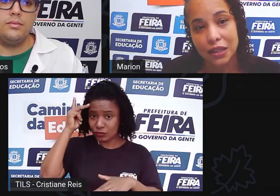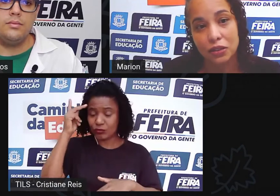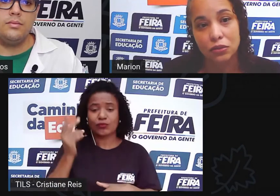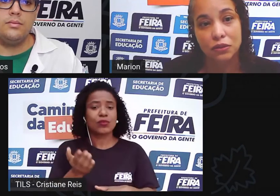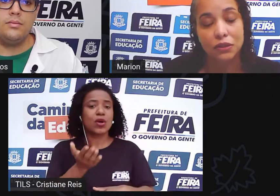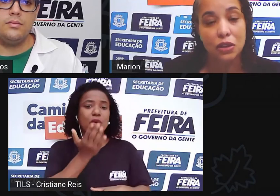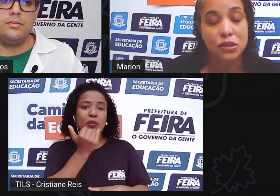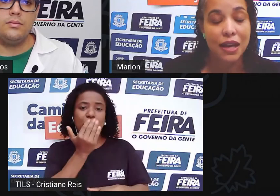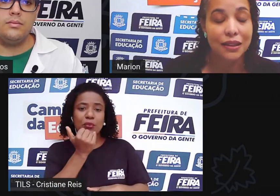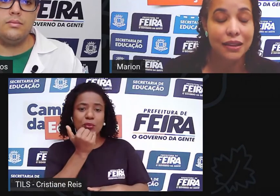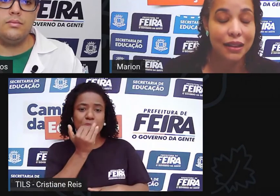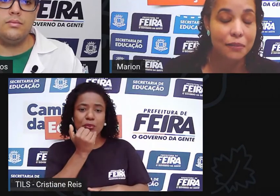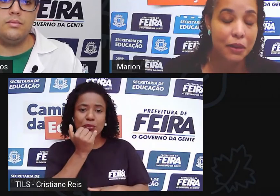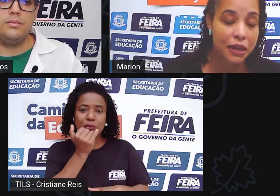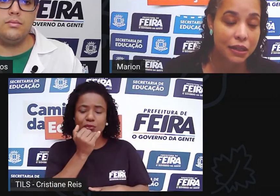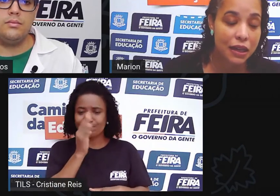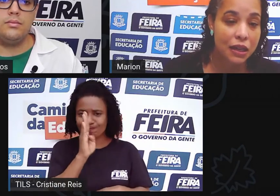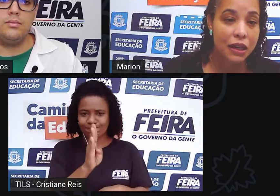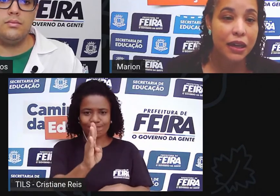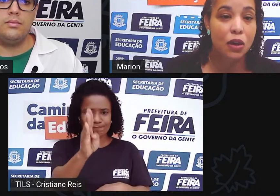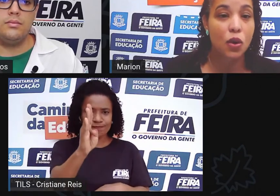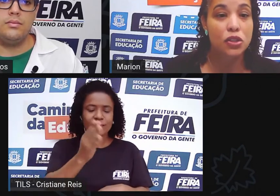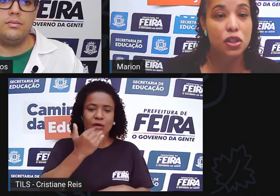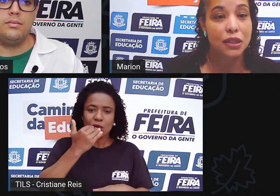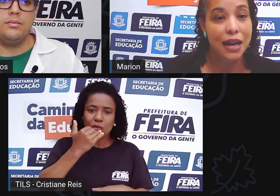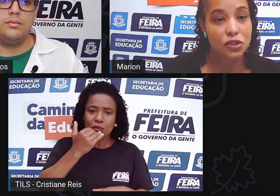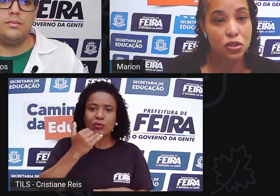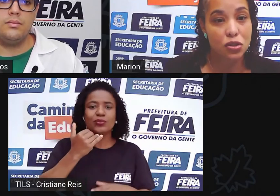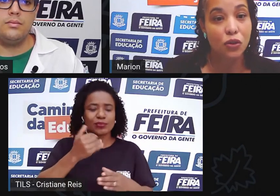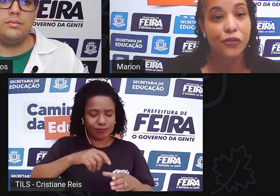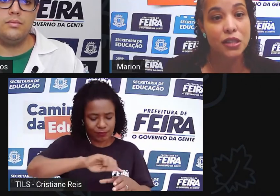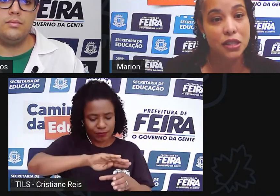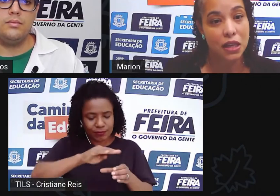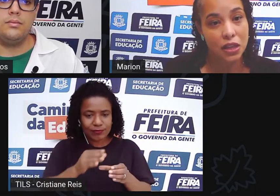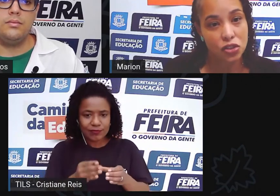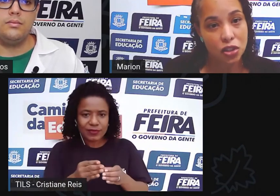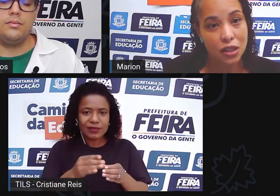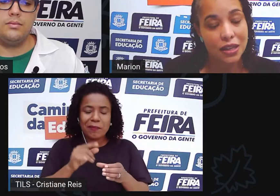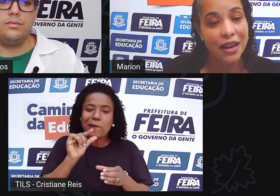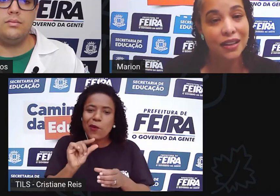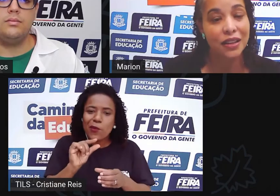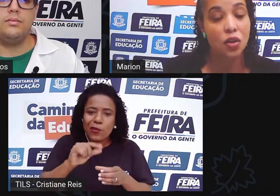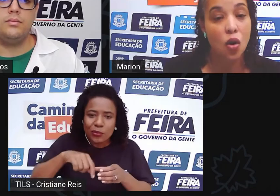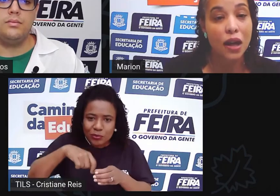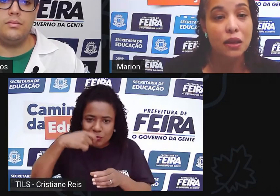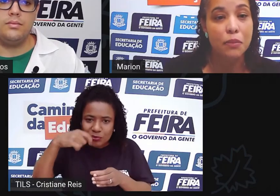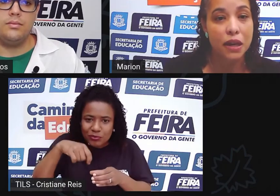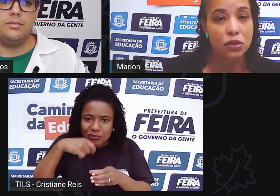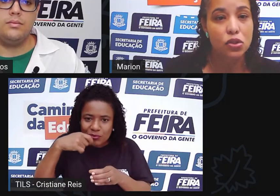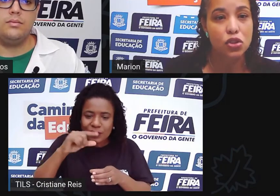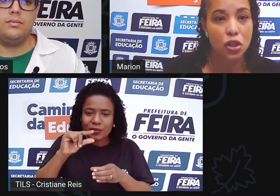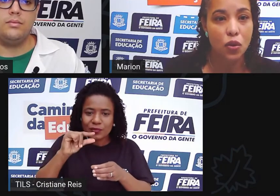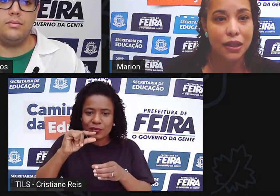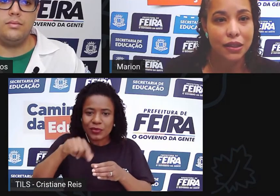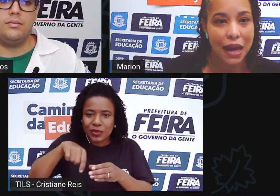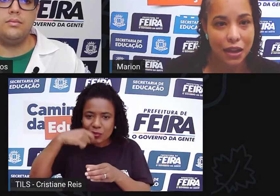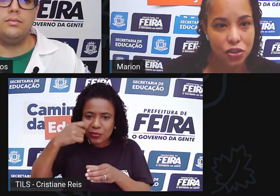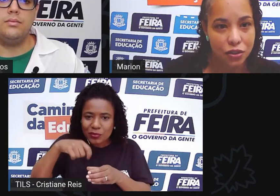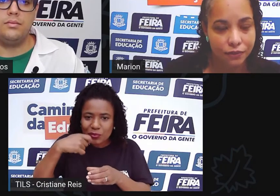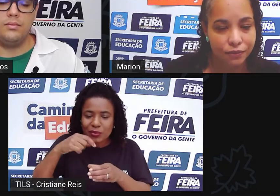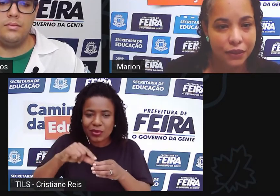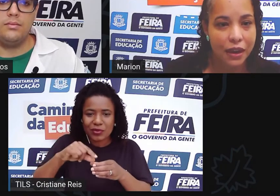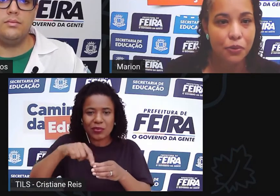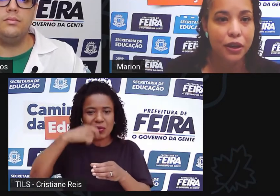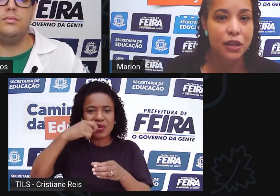regular se ela não se alimenta em quantidade suficiente e com alimentos de